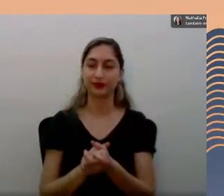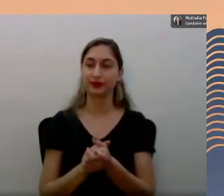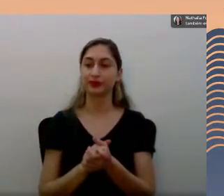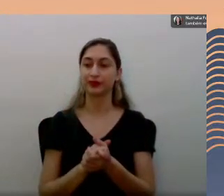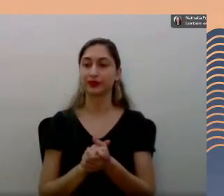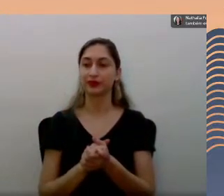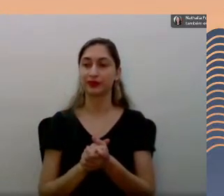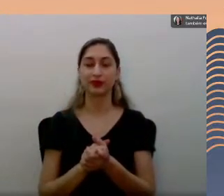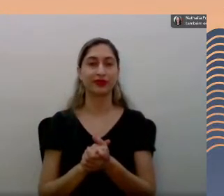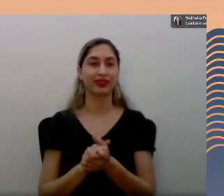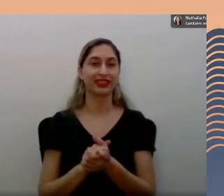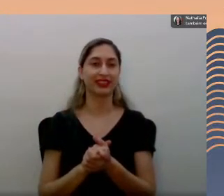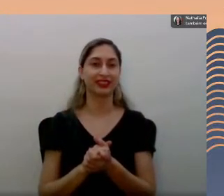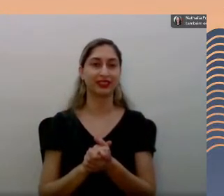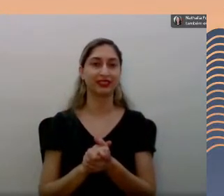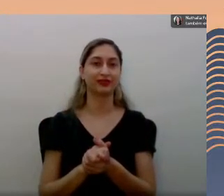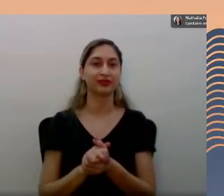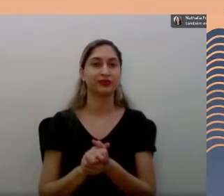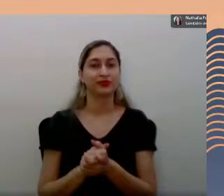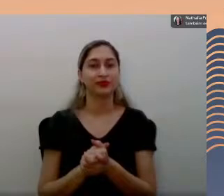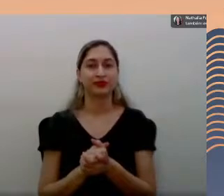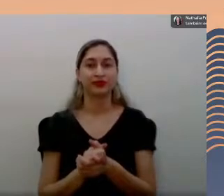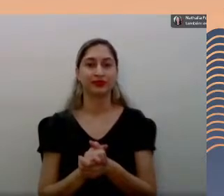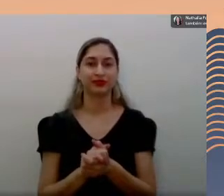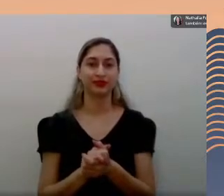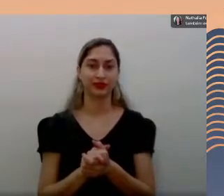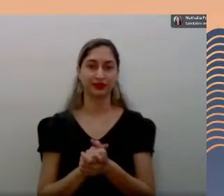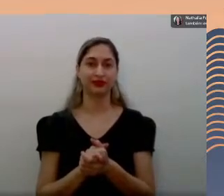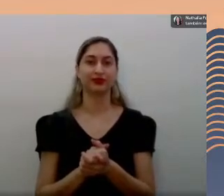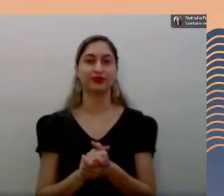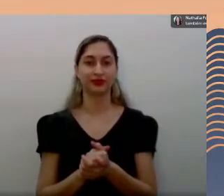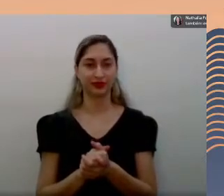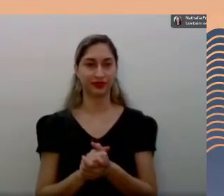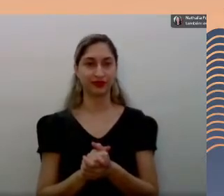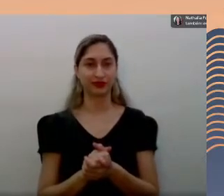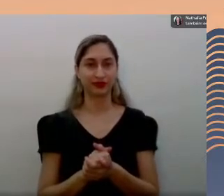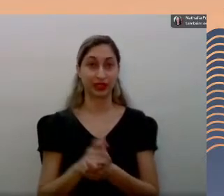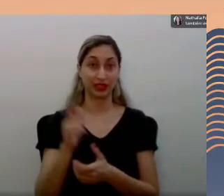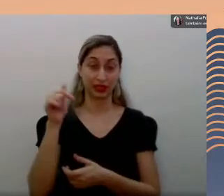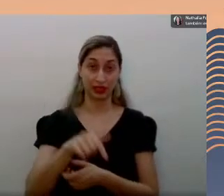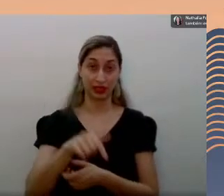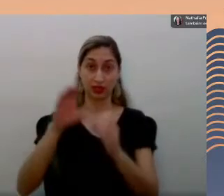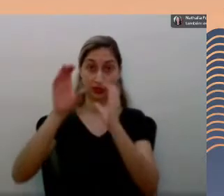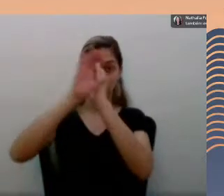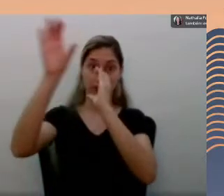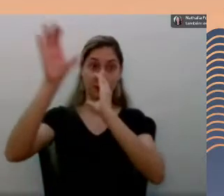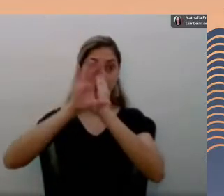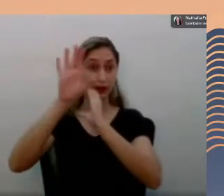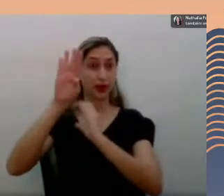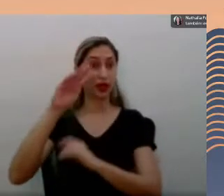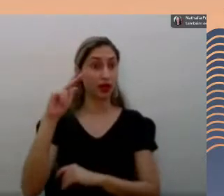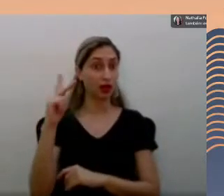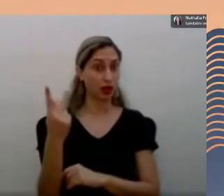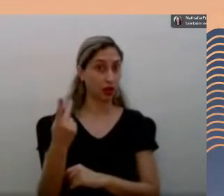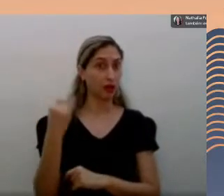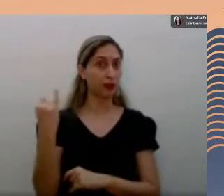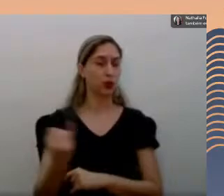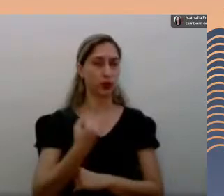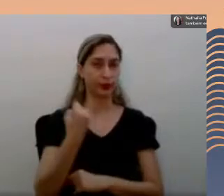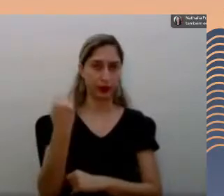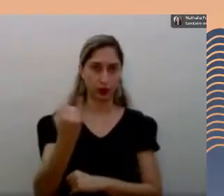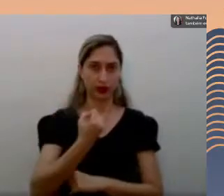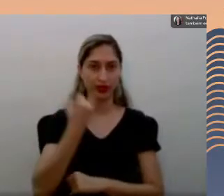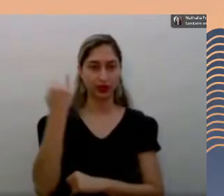para vocês né a astronomia não é em BH ela é muita coisa né